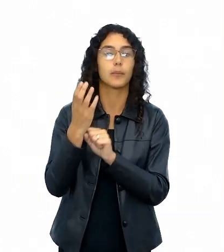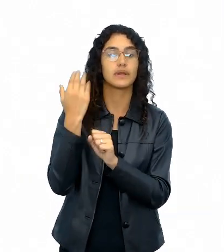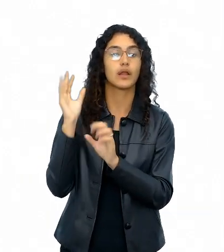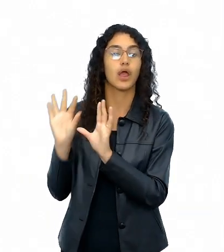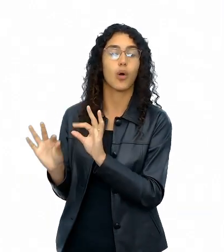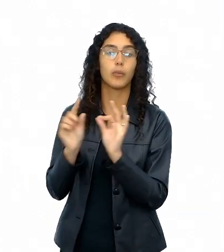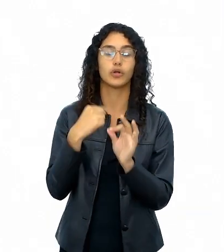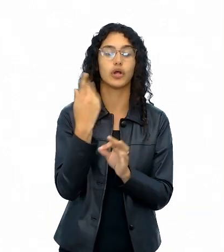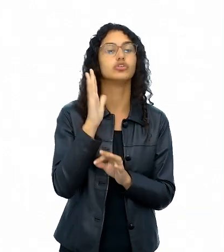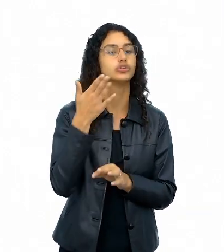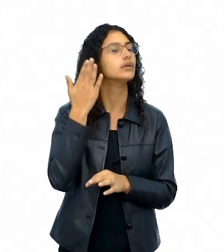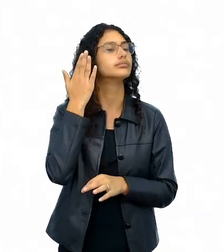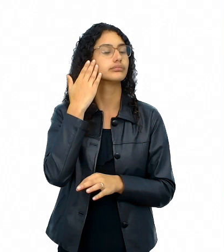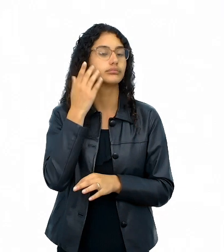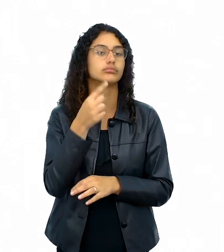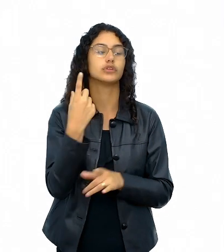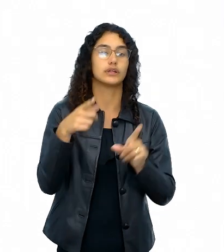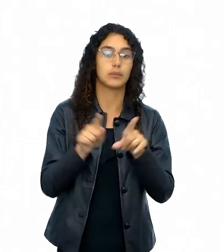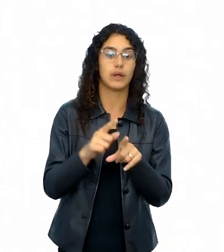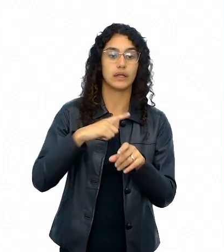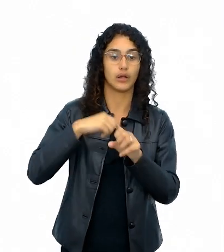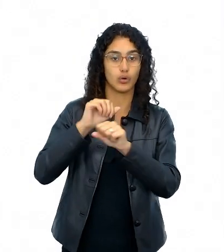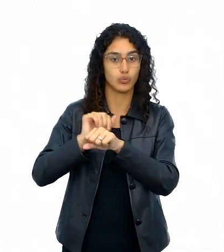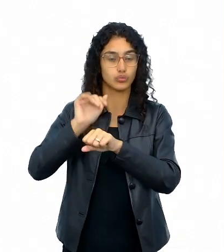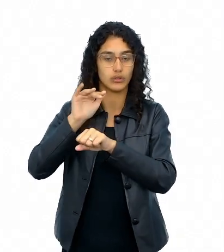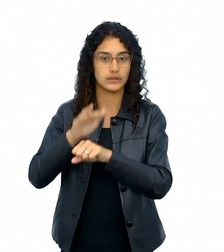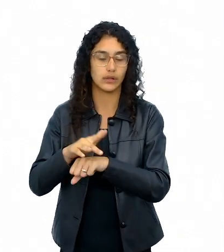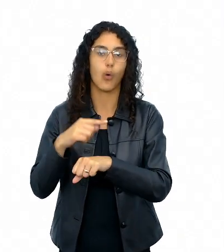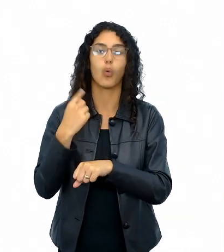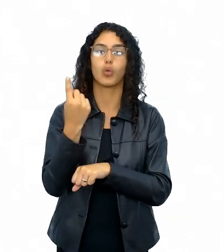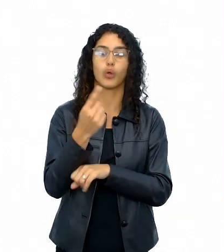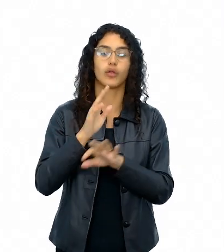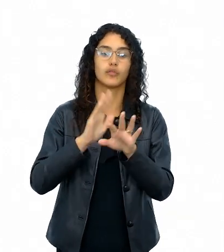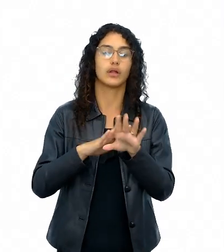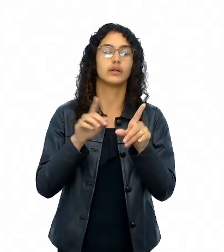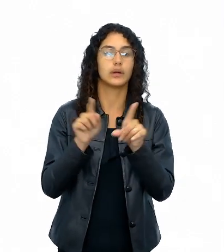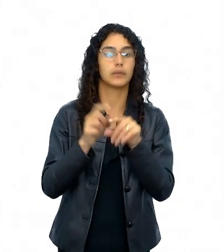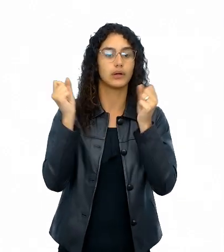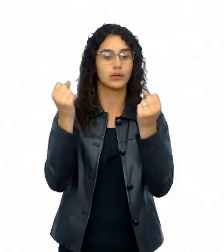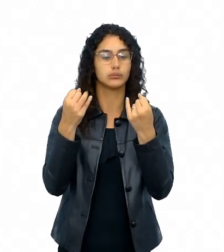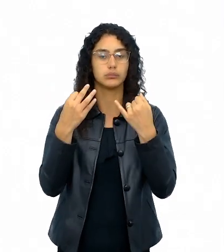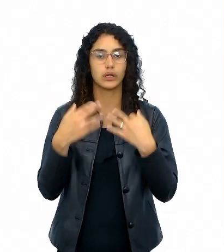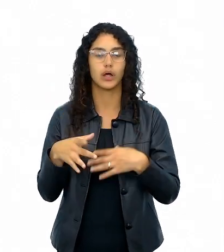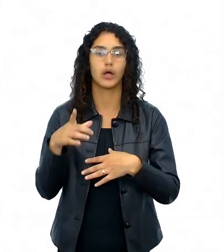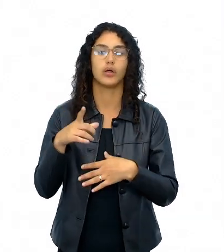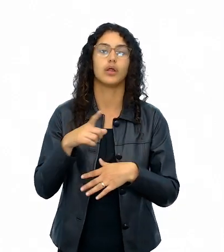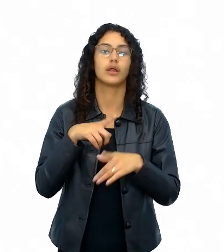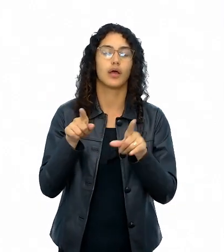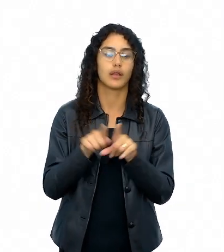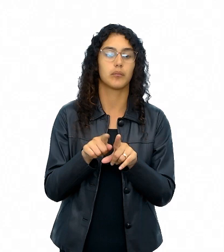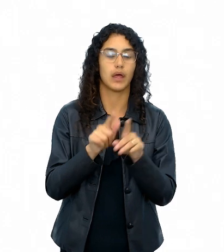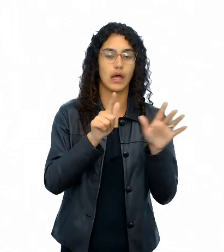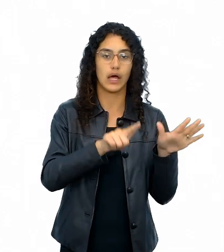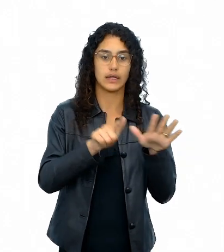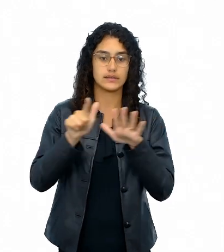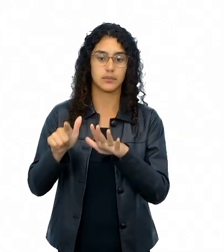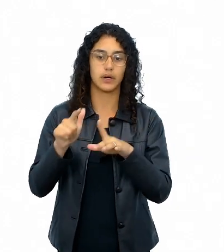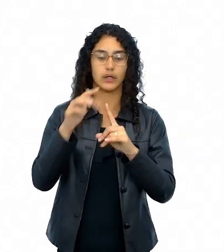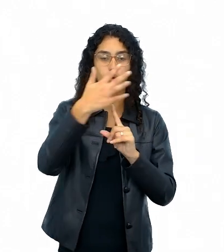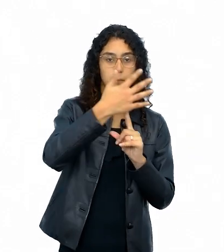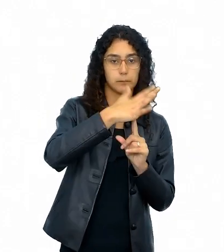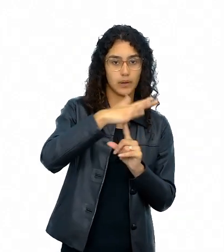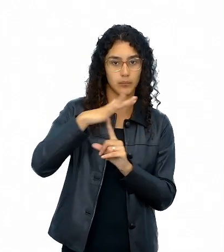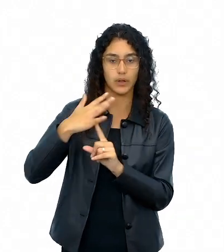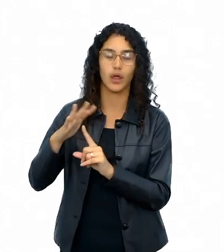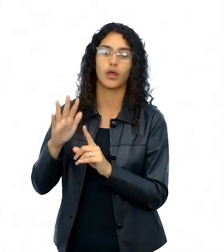já conhecem, né? A gente também fez a sugestão. A gente está falando justamente, né? Foi a Semana do Meio